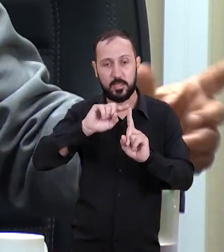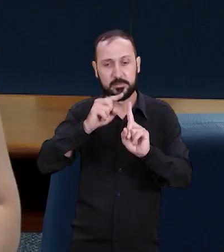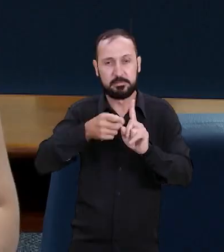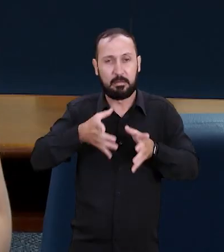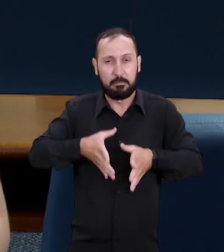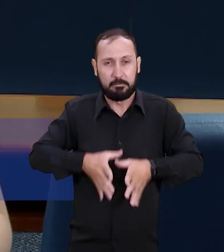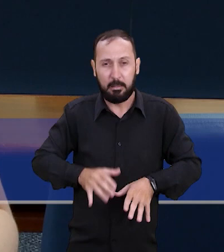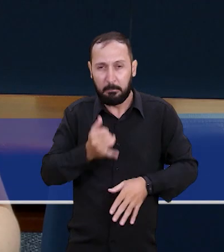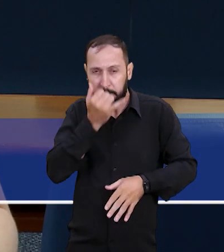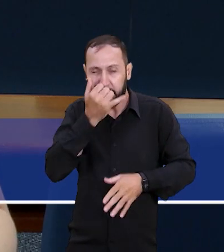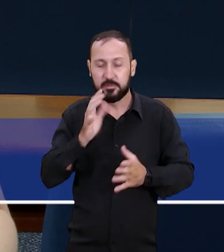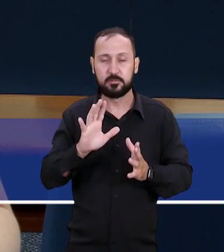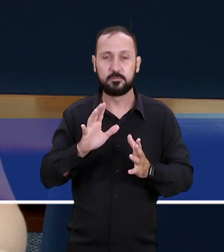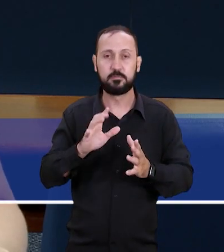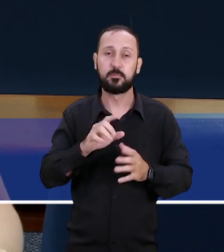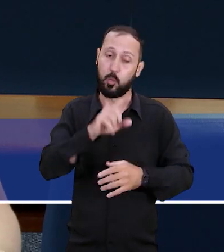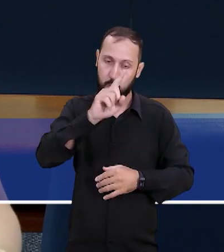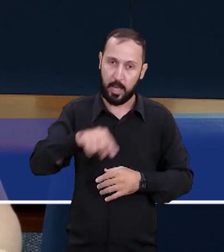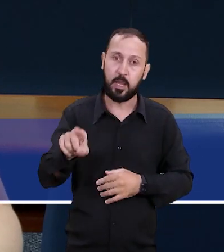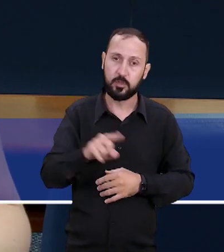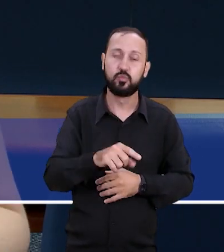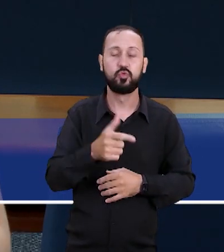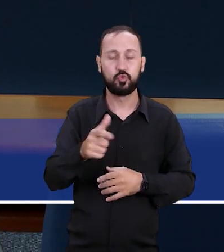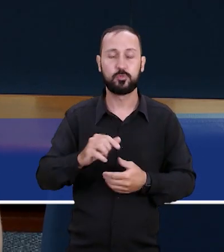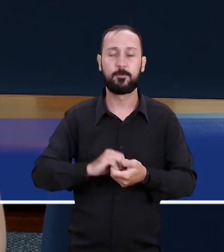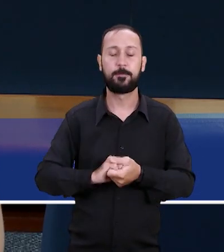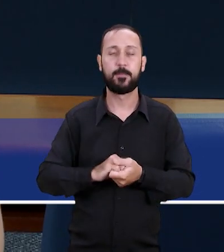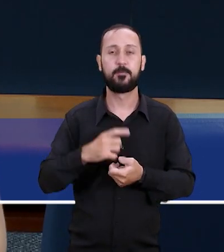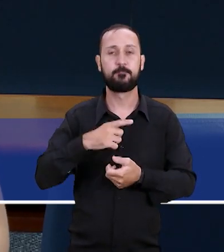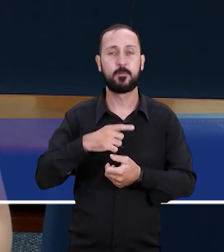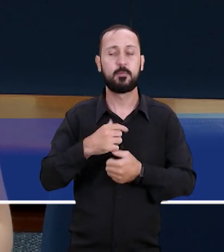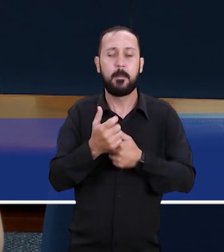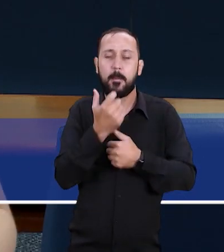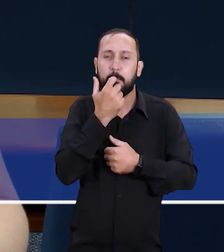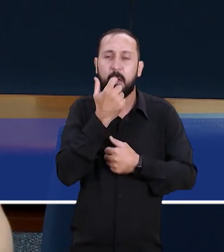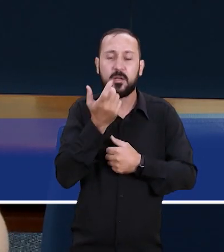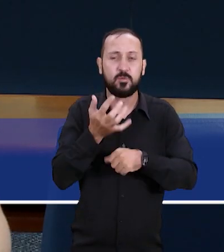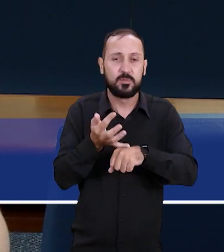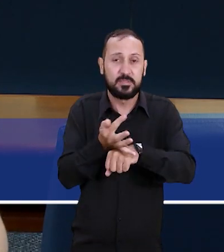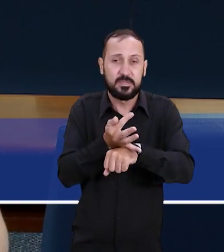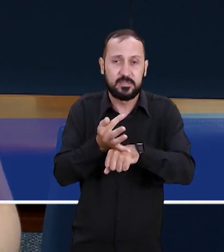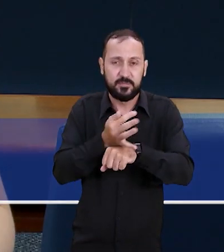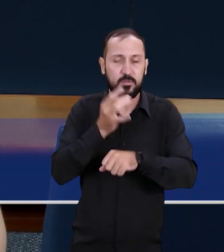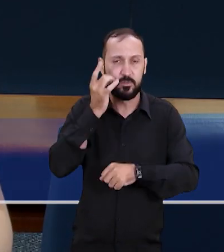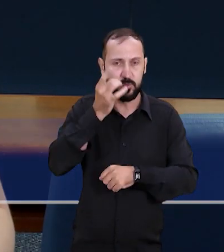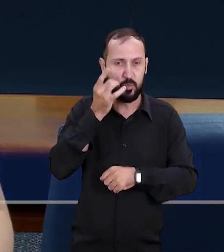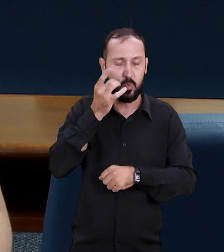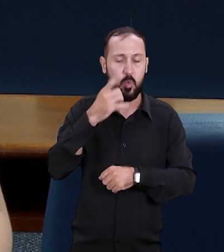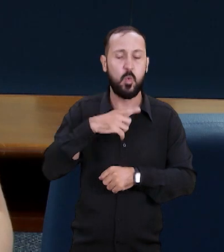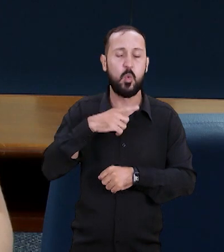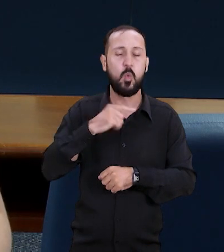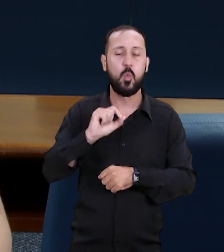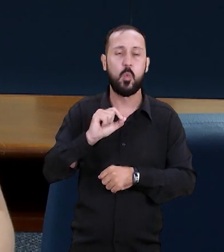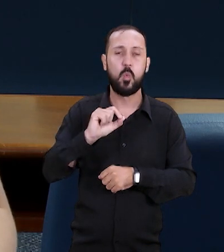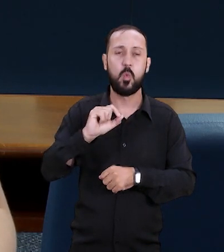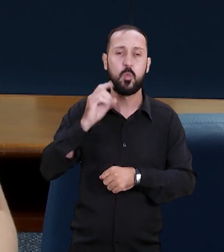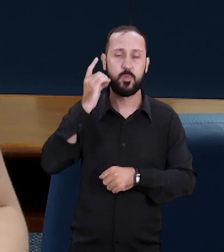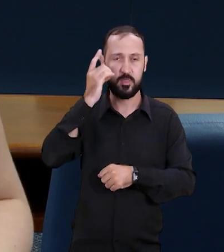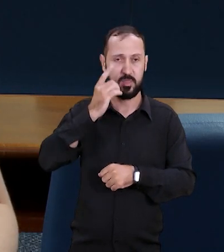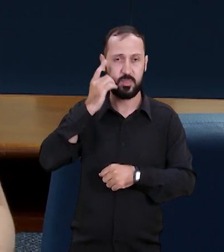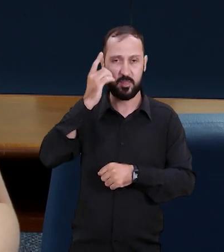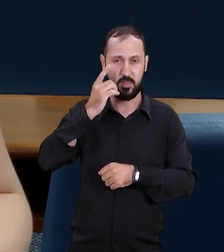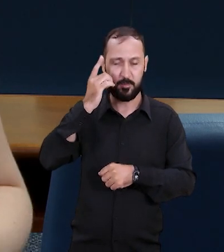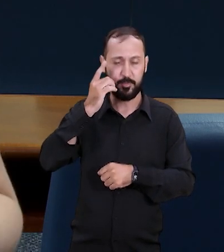Obstétrica. E por conta da proximidade do recesso parlamentar, o presidente da CCJR, deputado Lídio